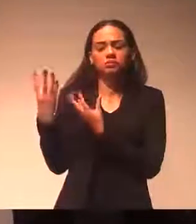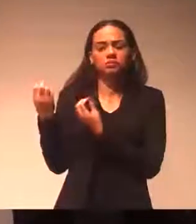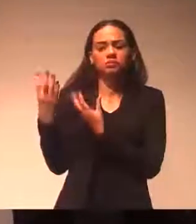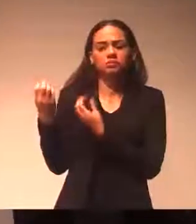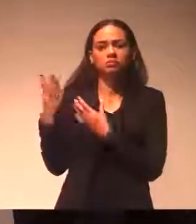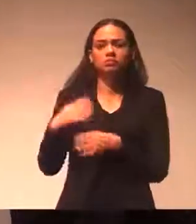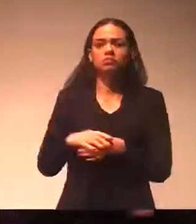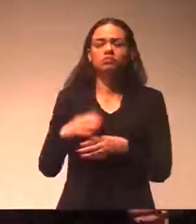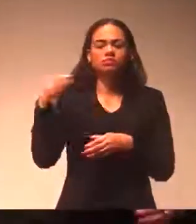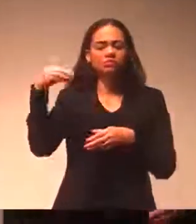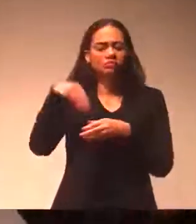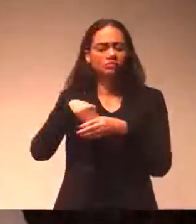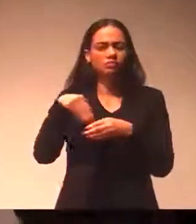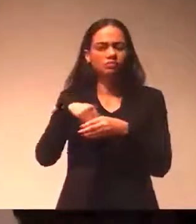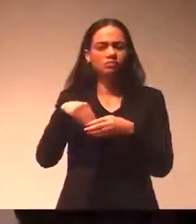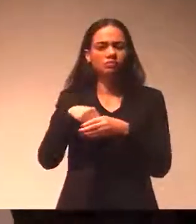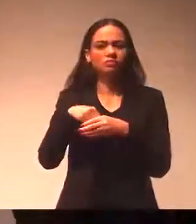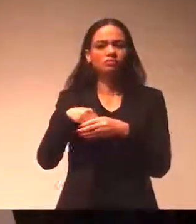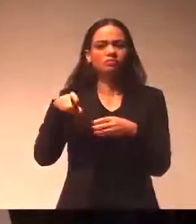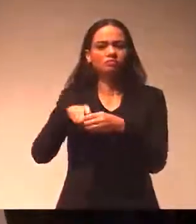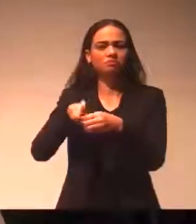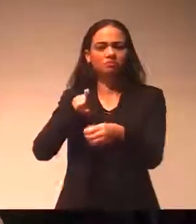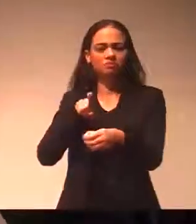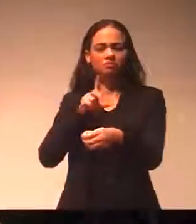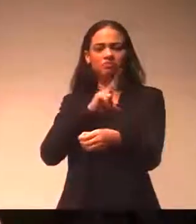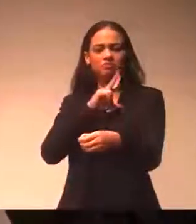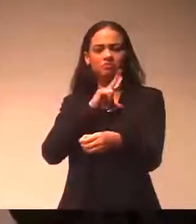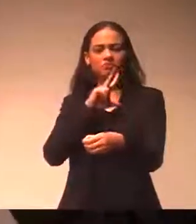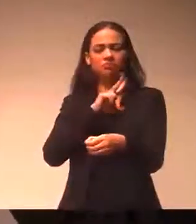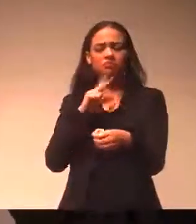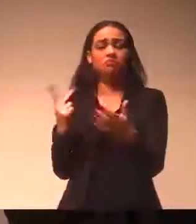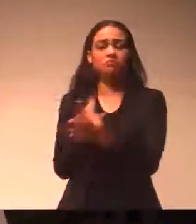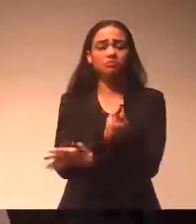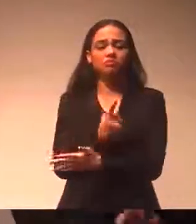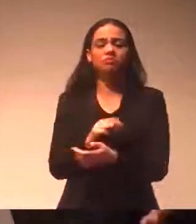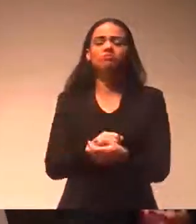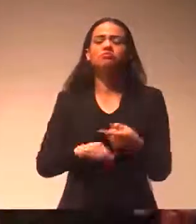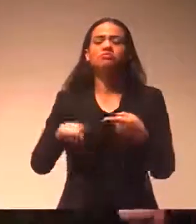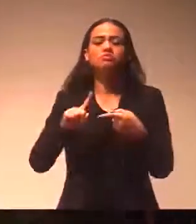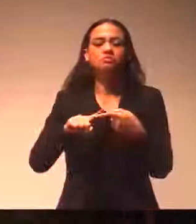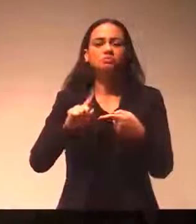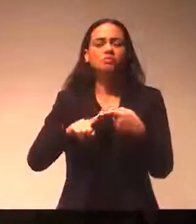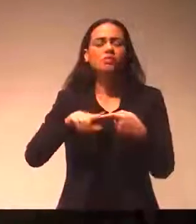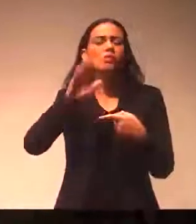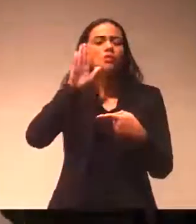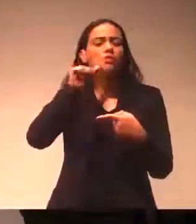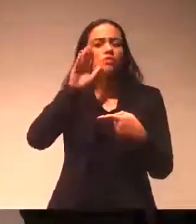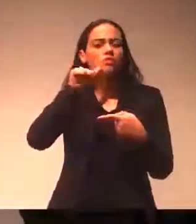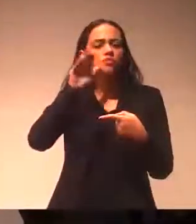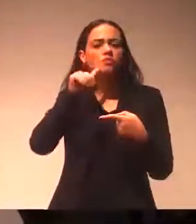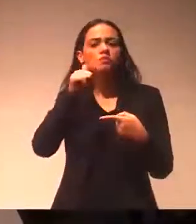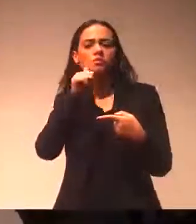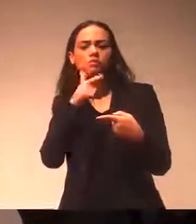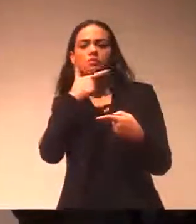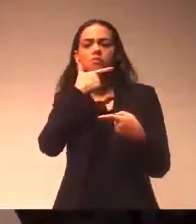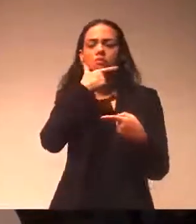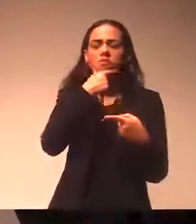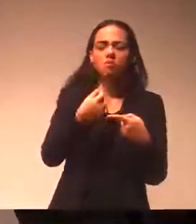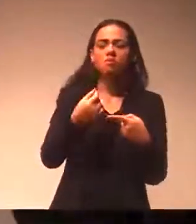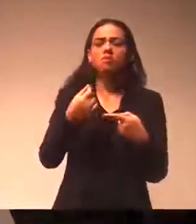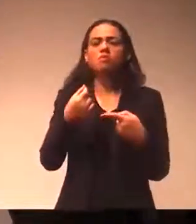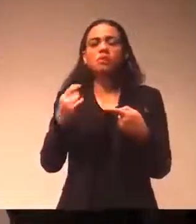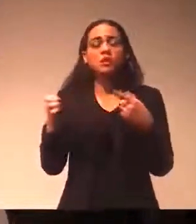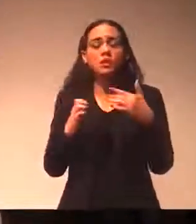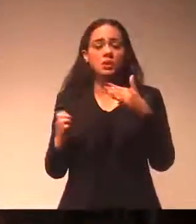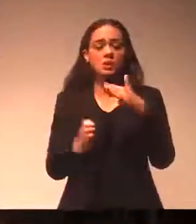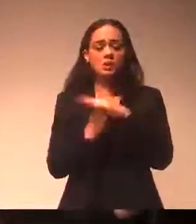no interior da Prefeitura, etc., etc., com os seguintes pontos. 1. Relação de funcionários e funcionárias empregados em empresas que